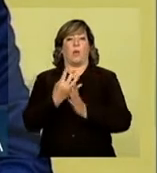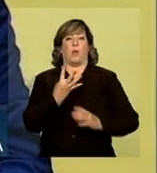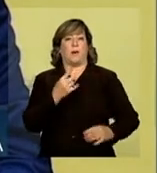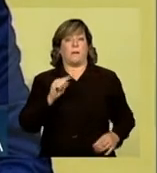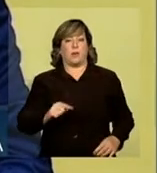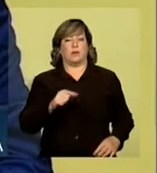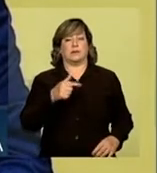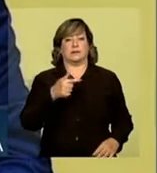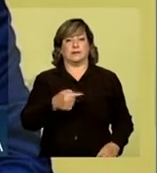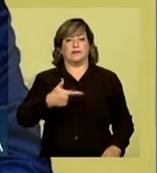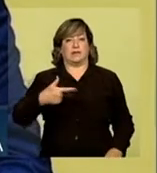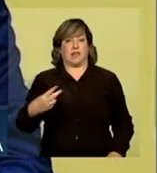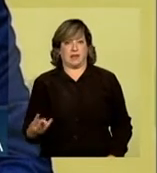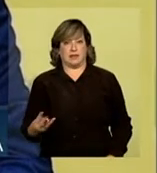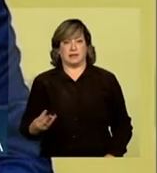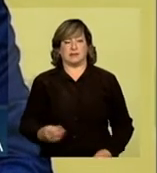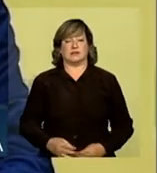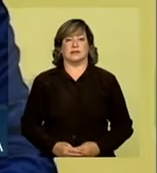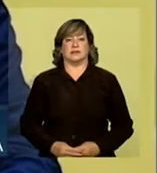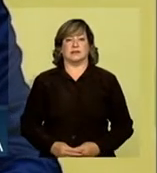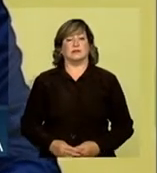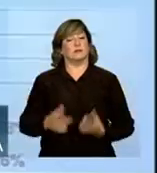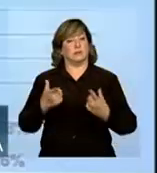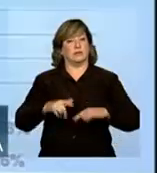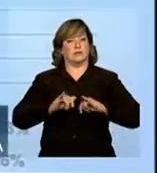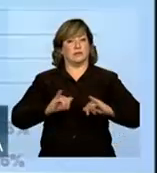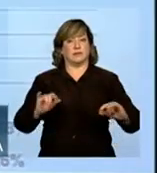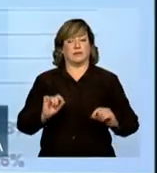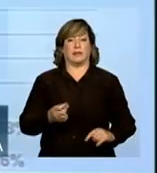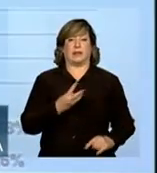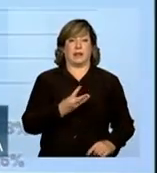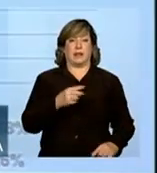4.723 e repetindo